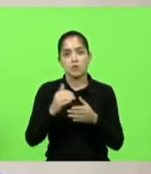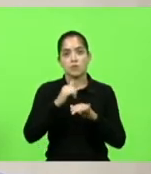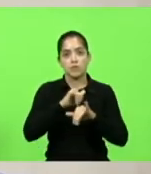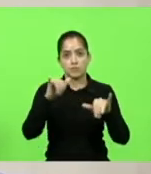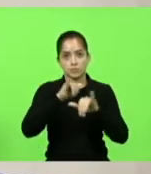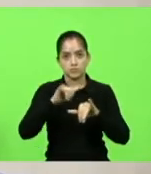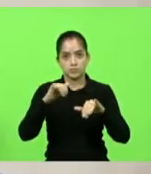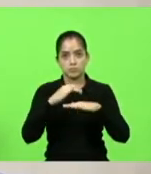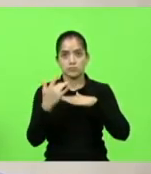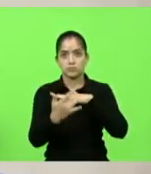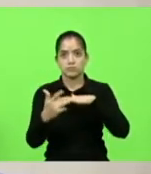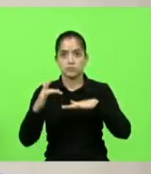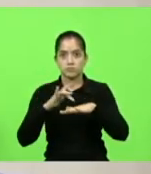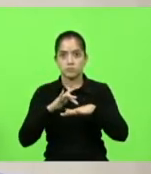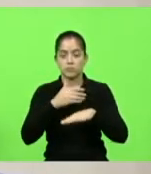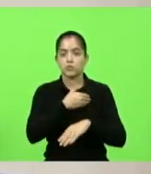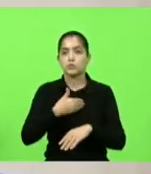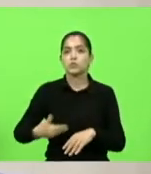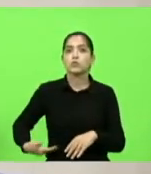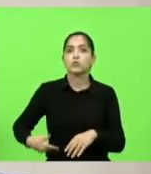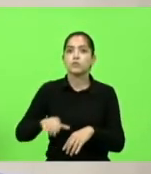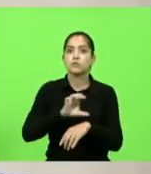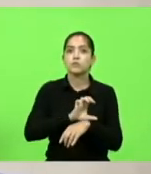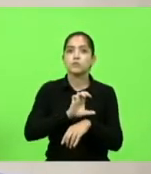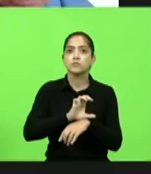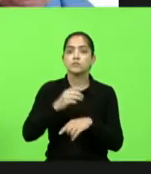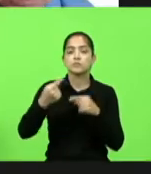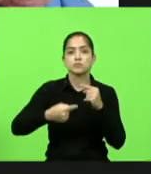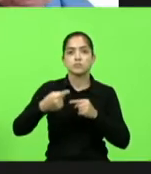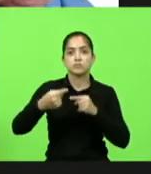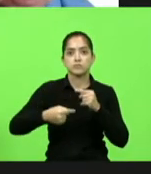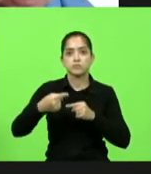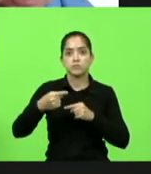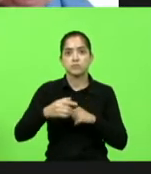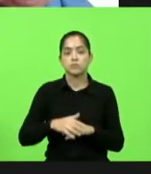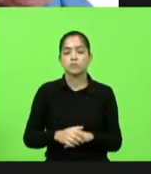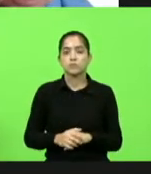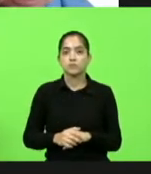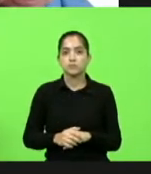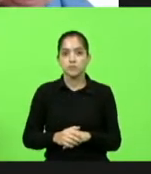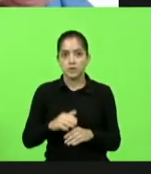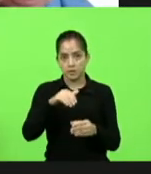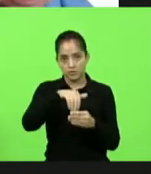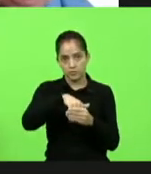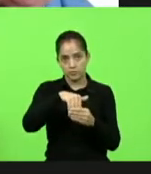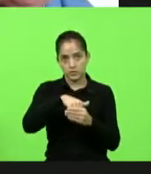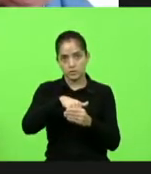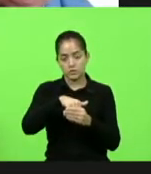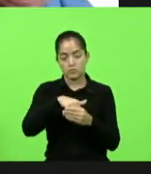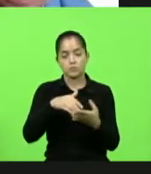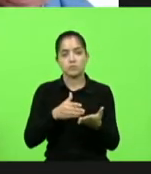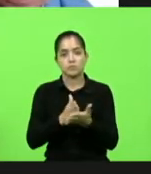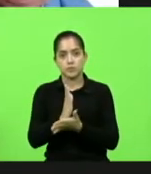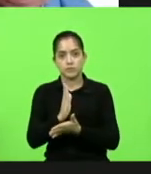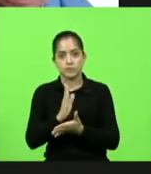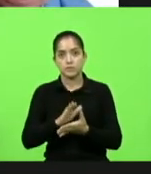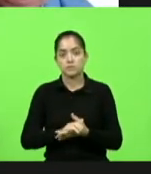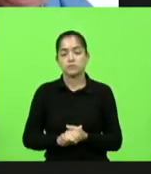redes sociais do Governo do Estado. Em discussão? Em votação? Aprovado.